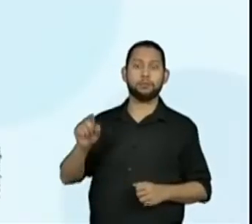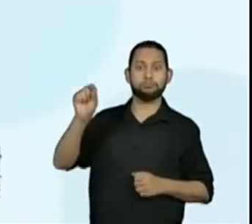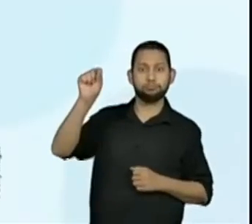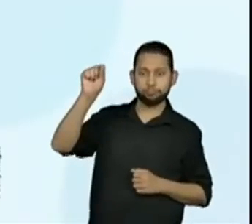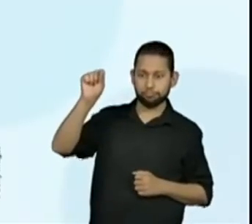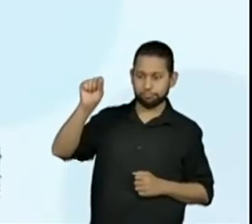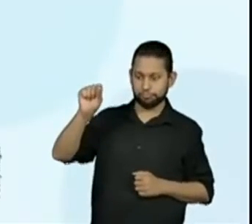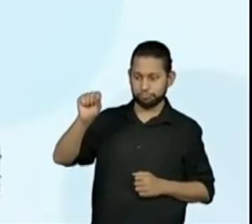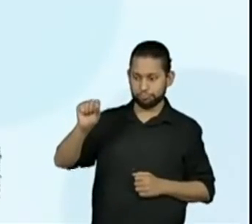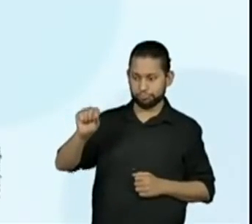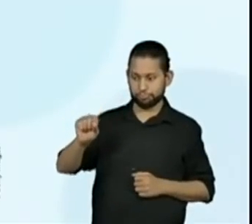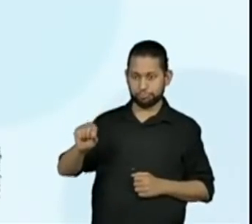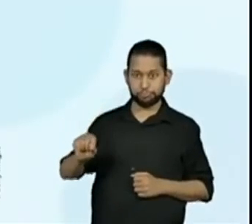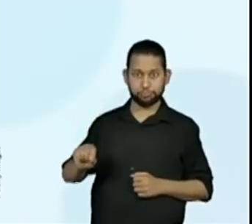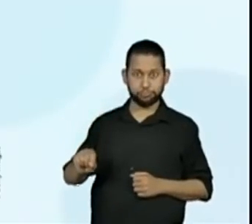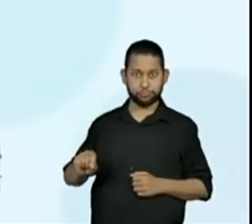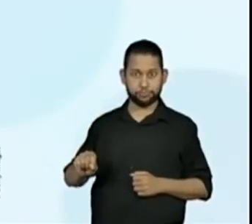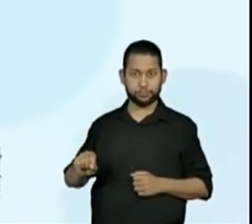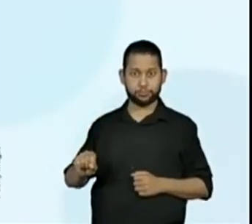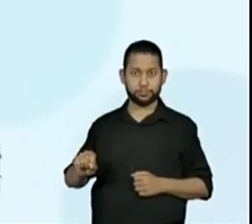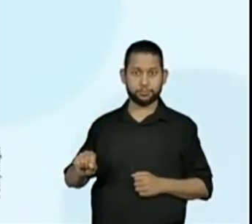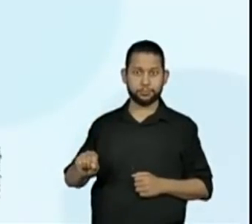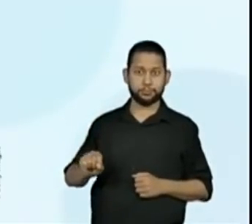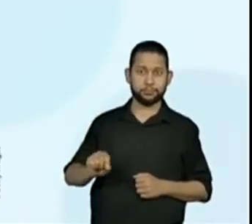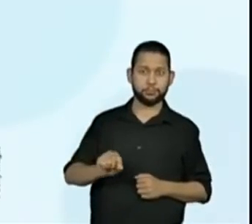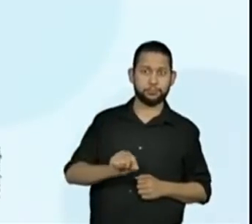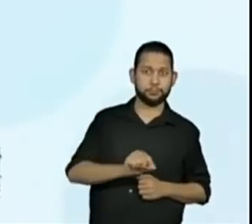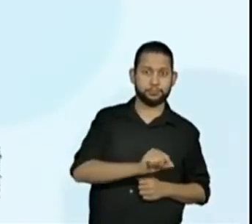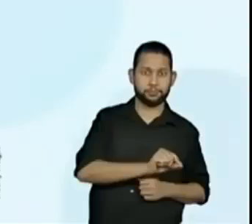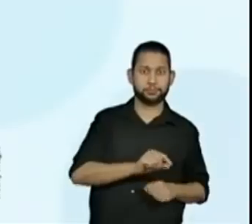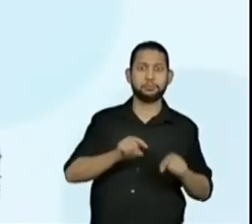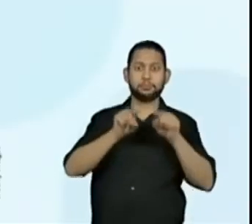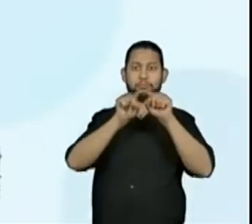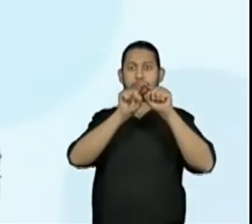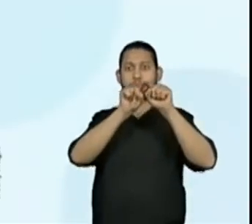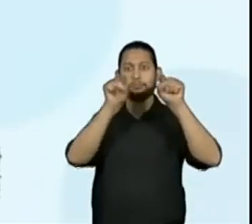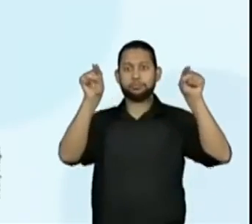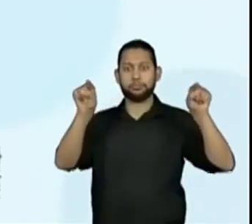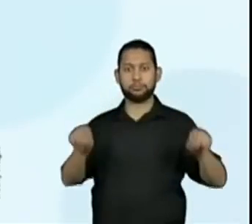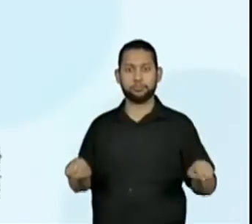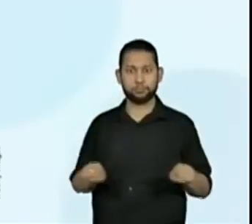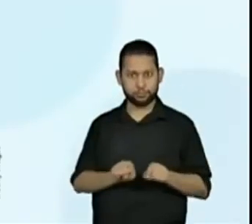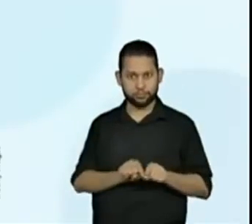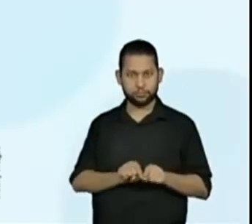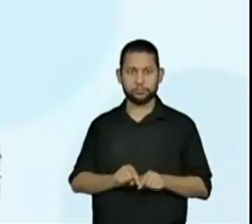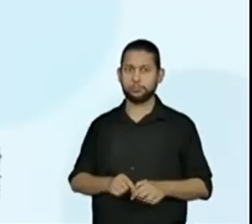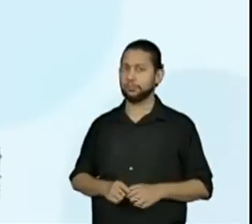lá estou desenhando então meu quadrado